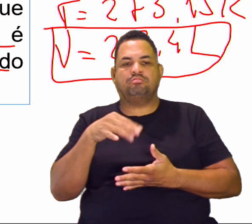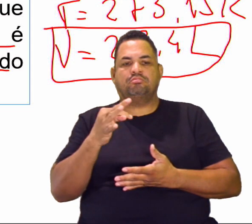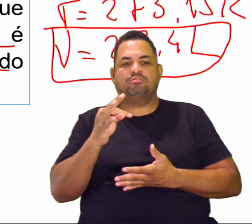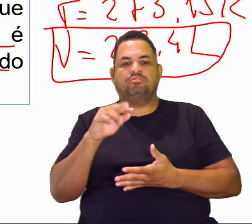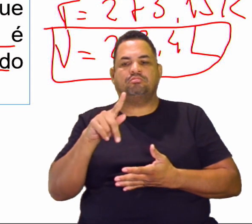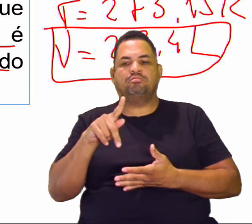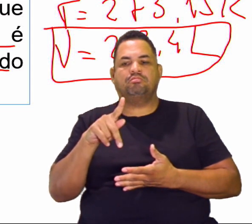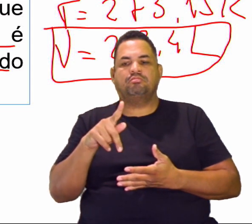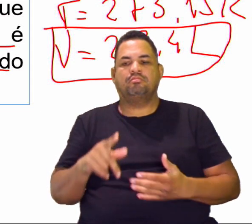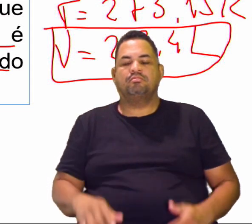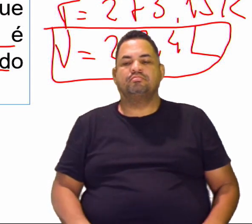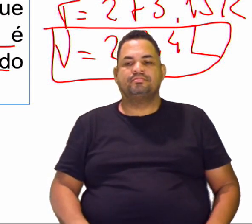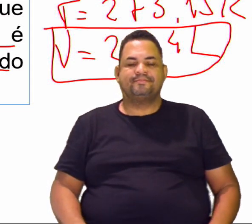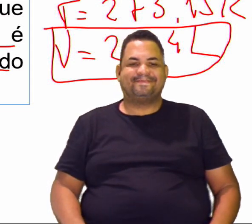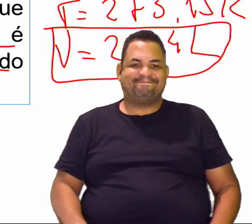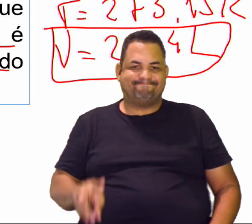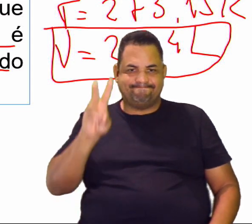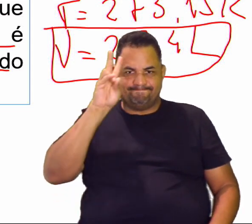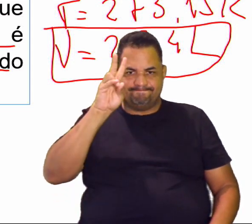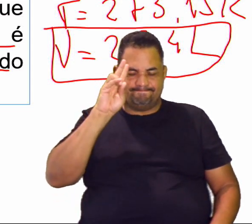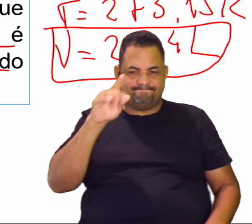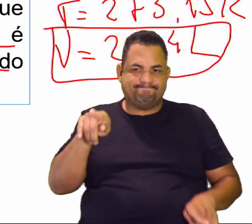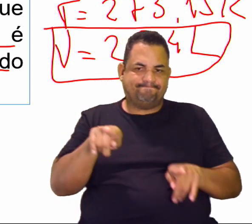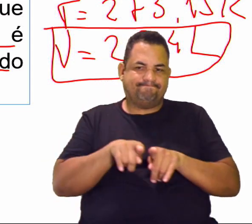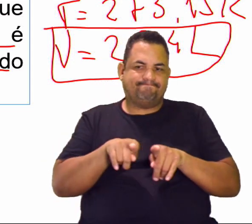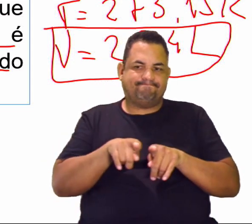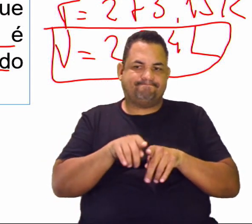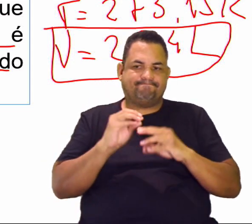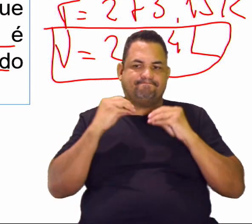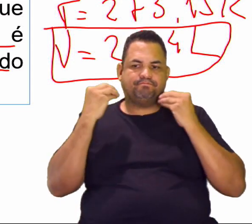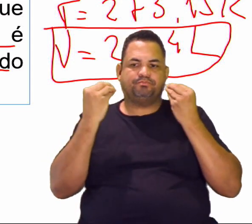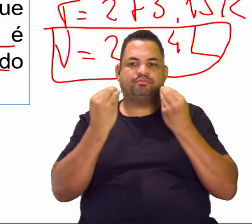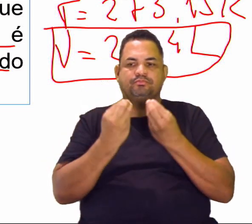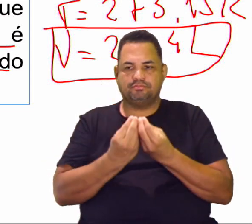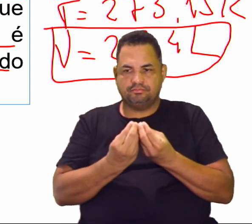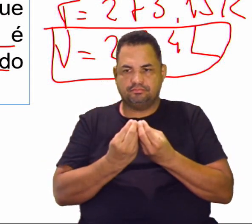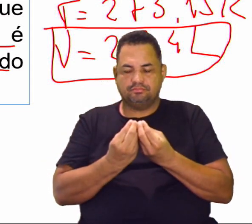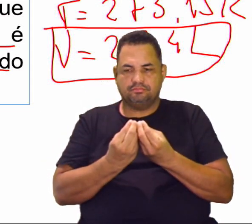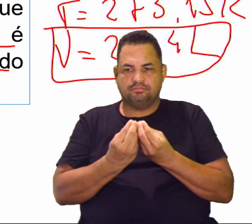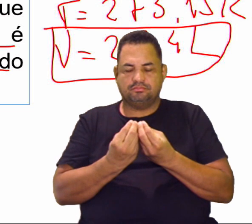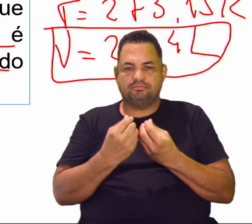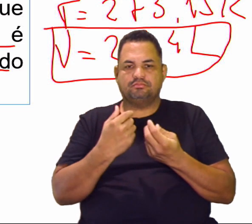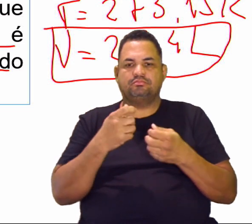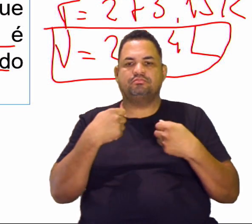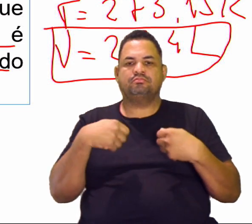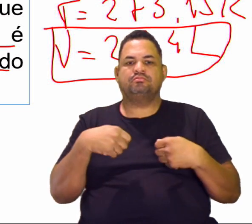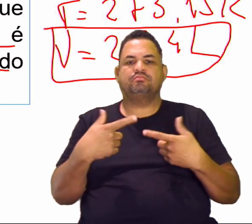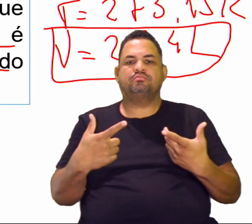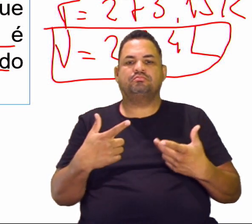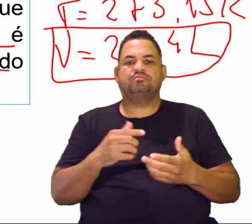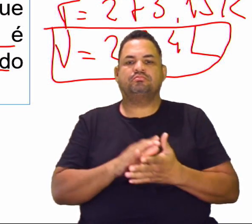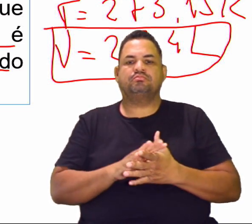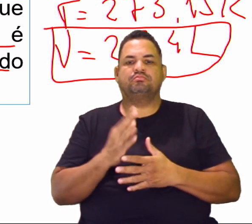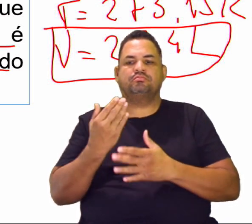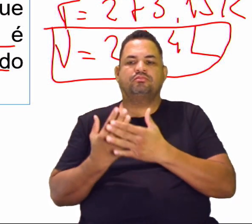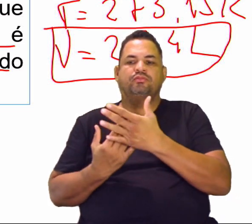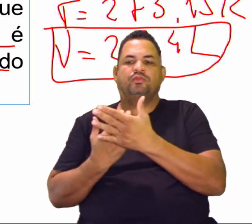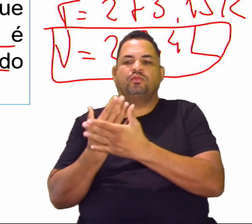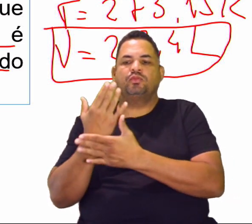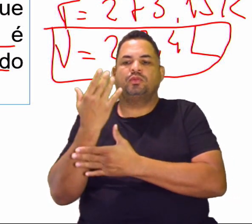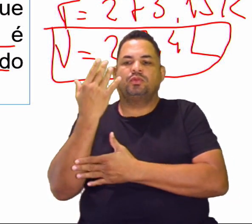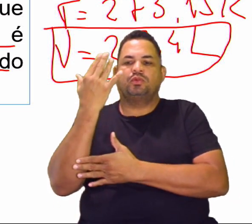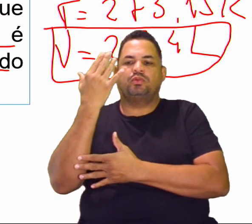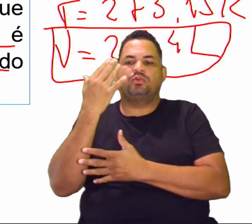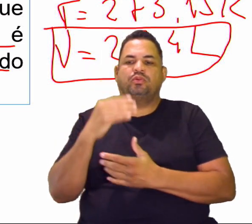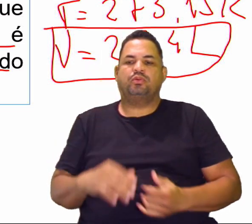CNTP. Lembrando ainda que a substância obrigatoriamente tem que ser gás, tá certo? Tem